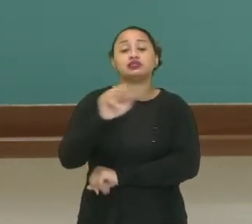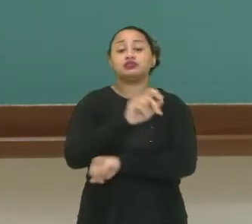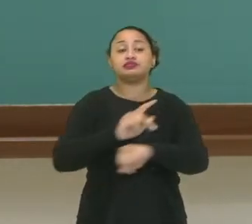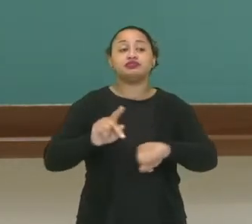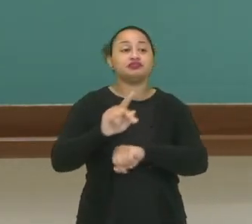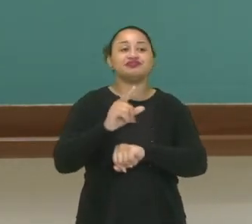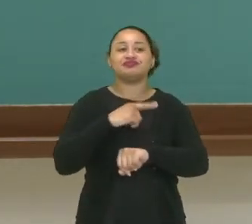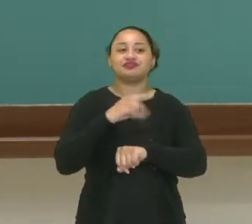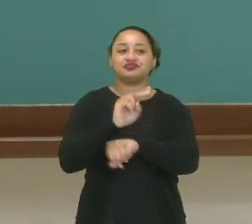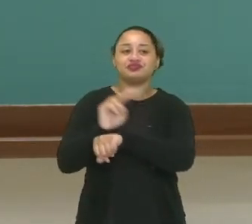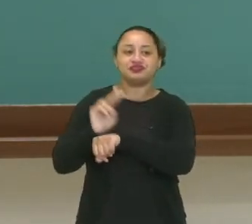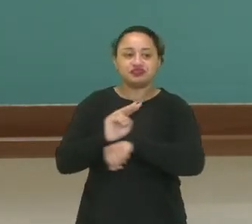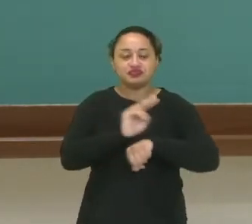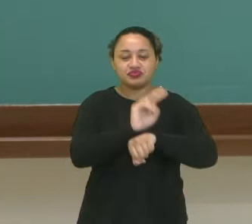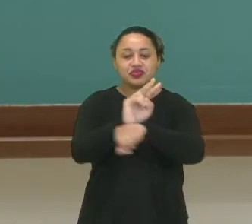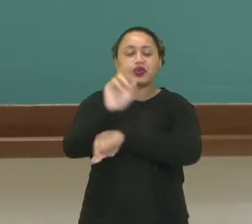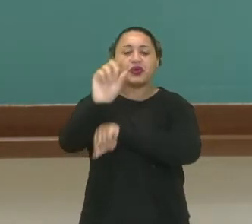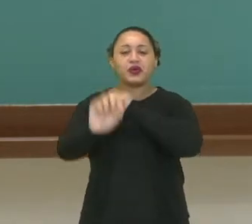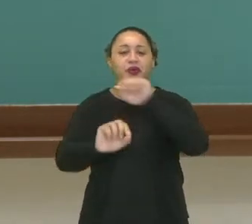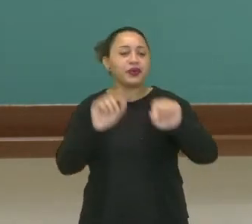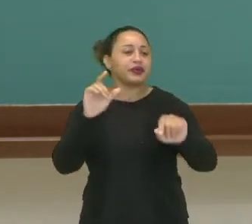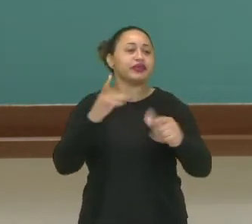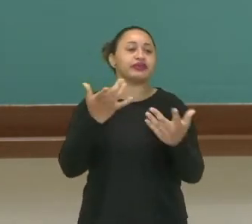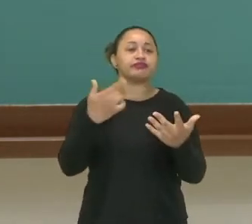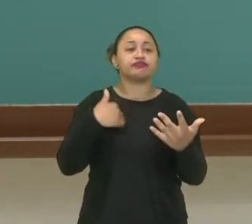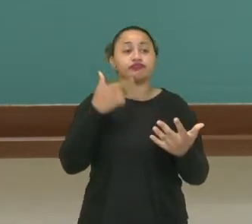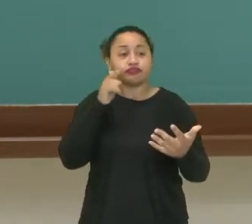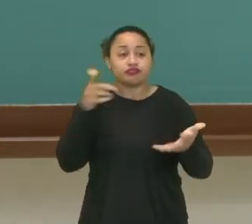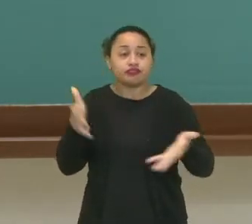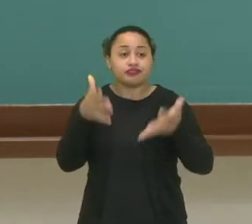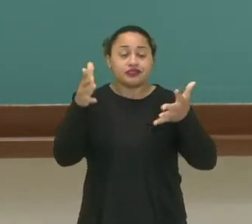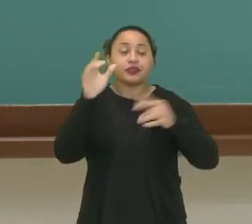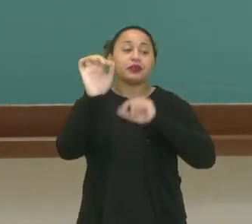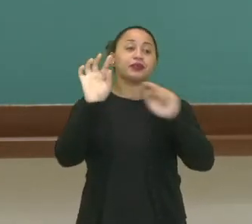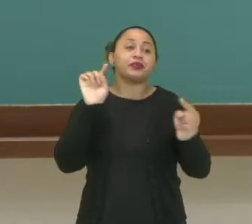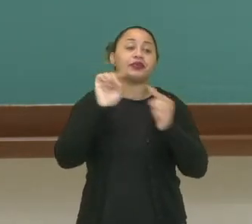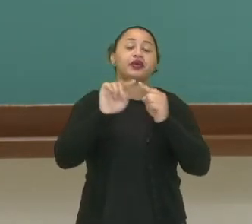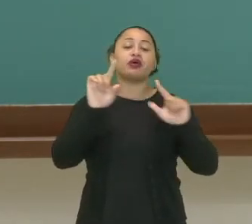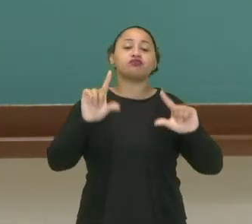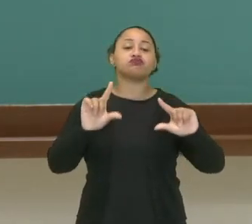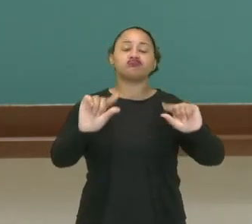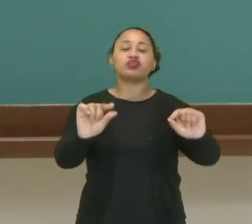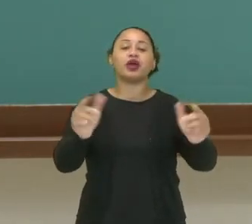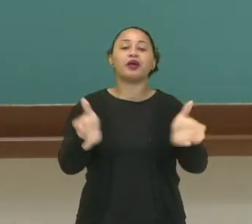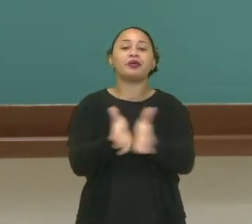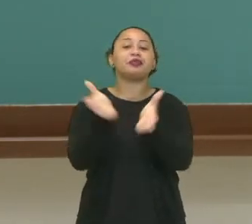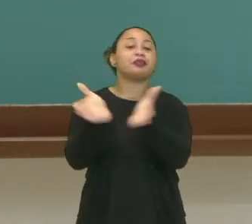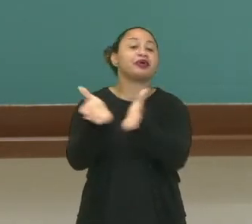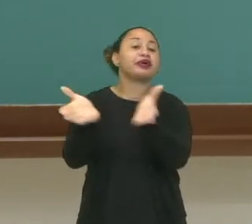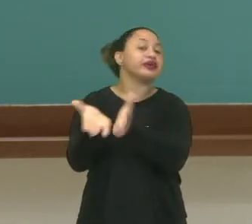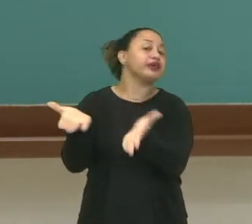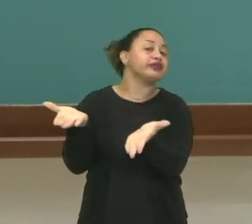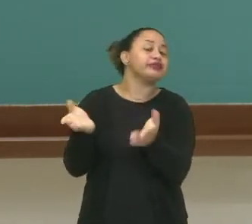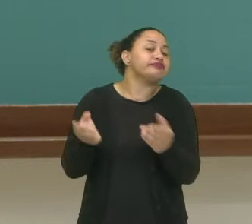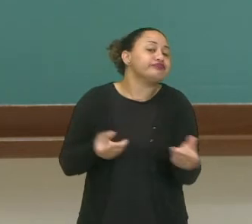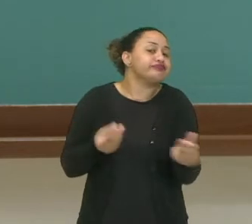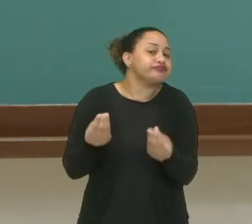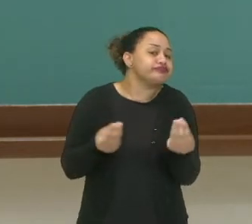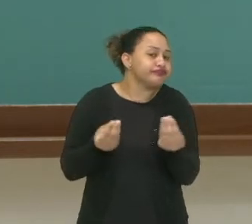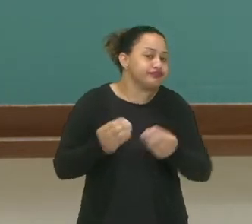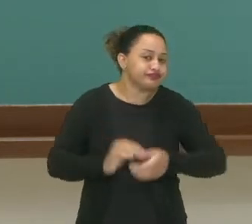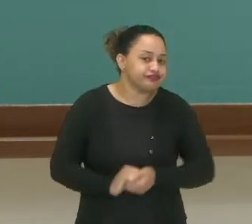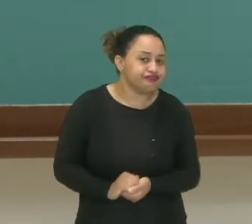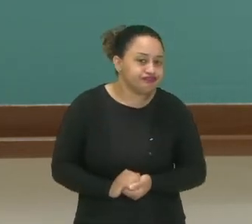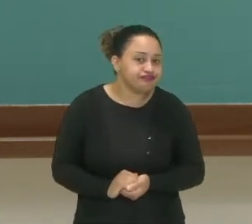tomar medidas necessárias para promover um objetivo como a redução da pobreza? O que